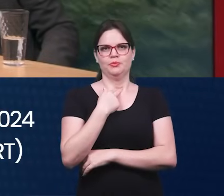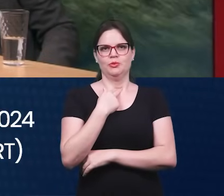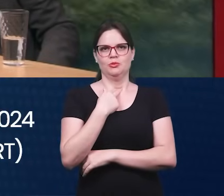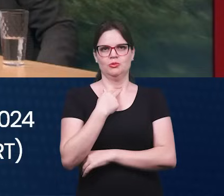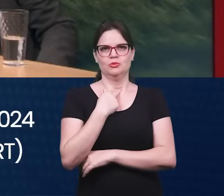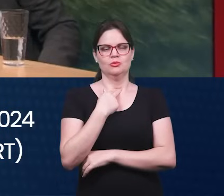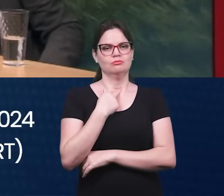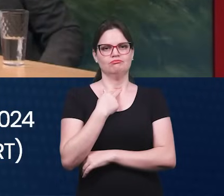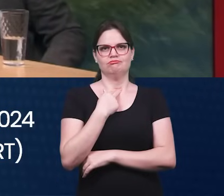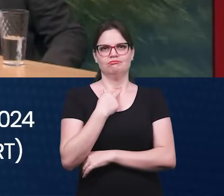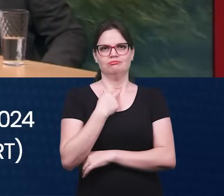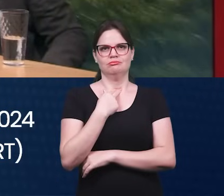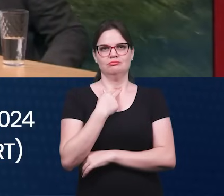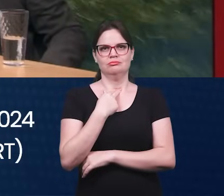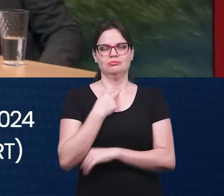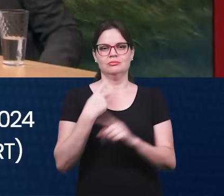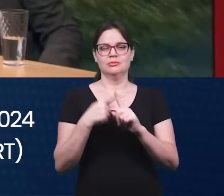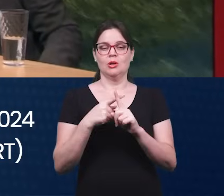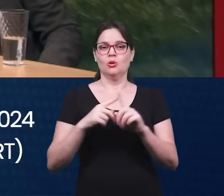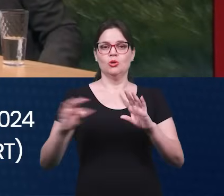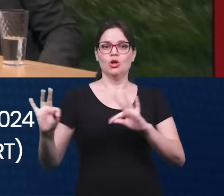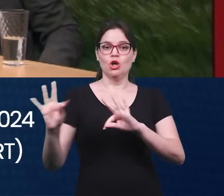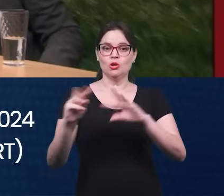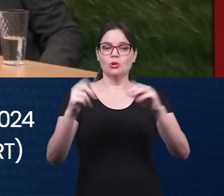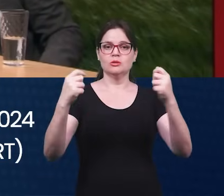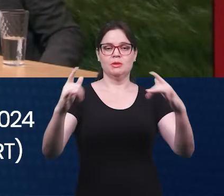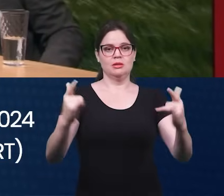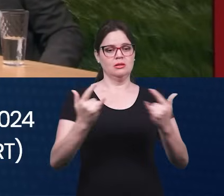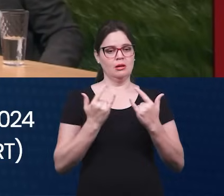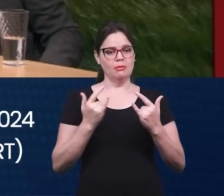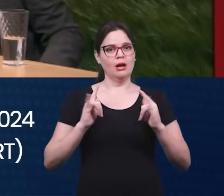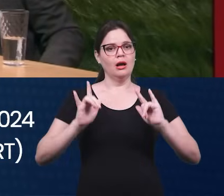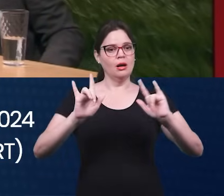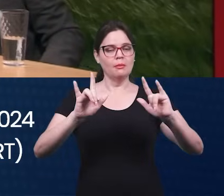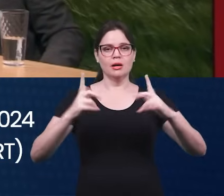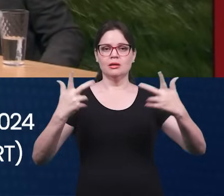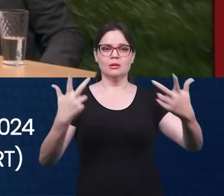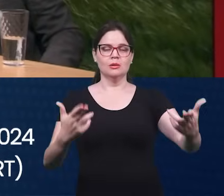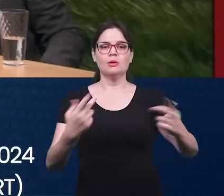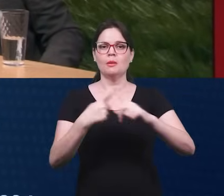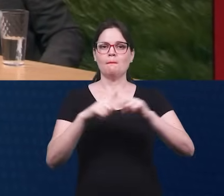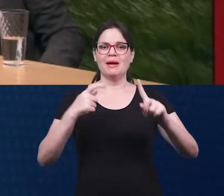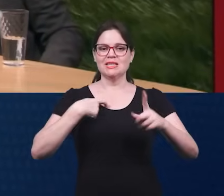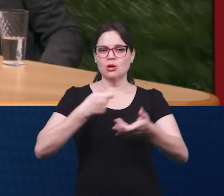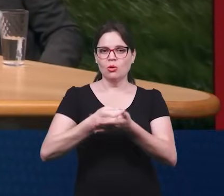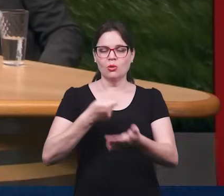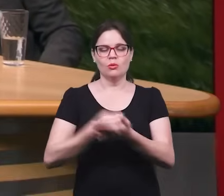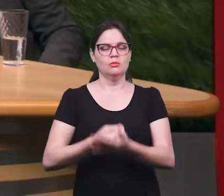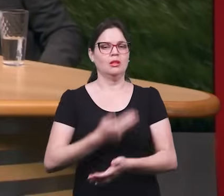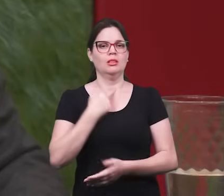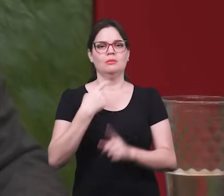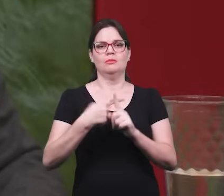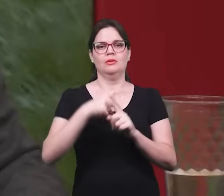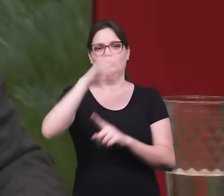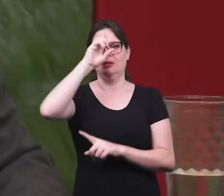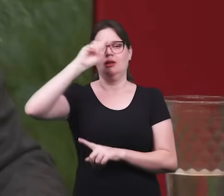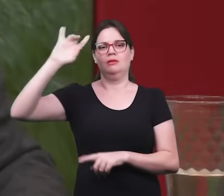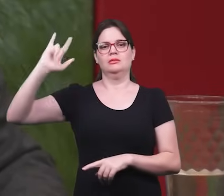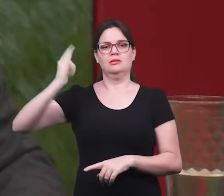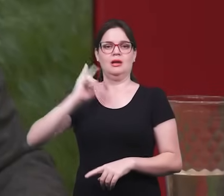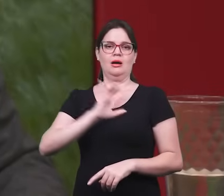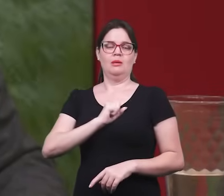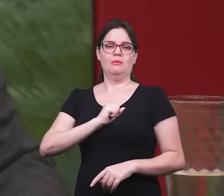também é devendo outro então todos nós devedores que somos desse grande amor Então temos